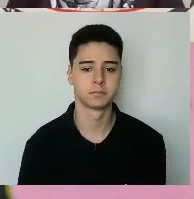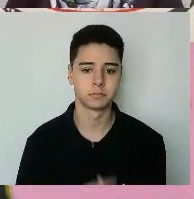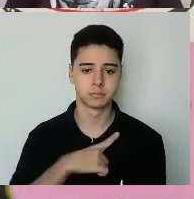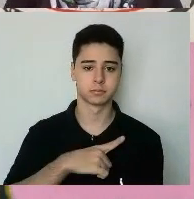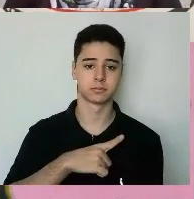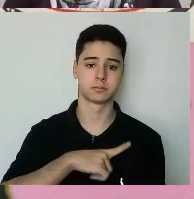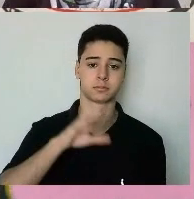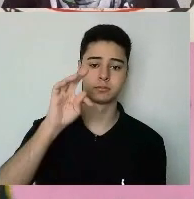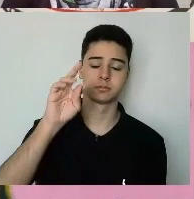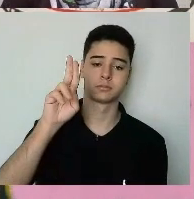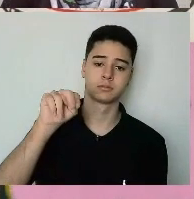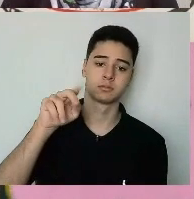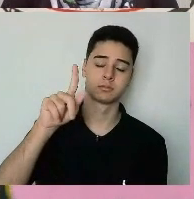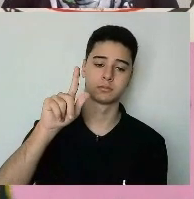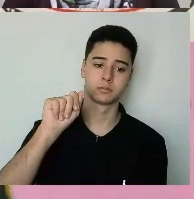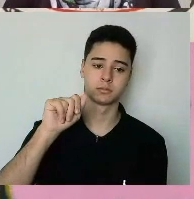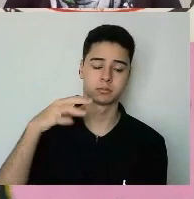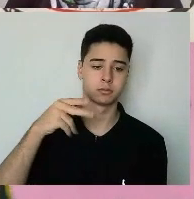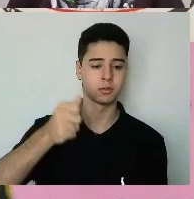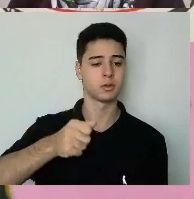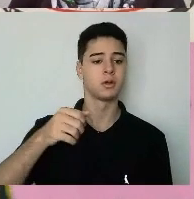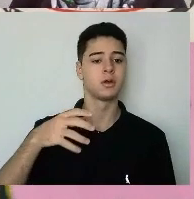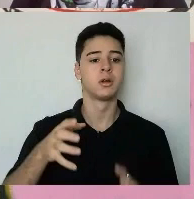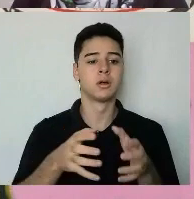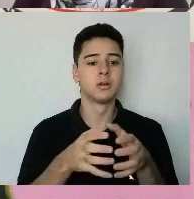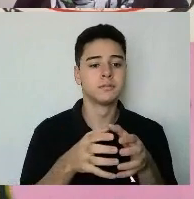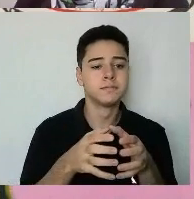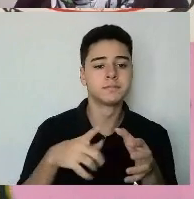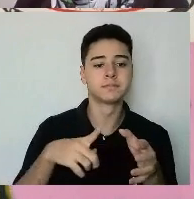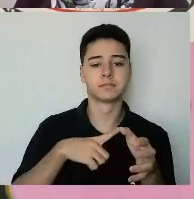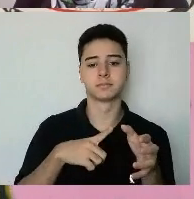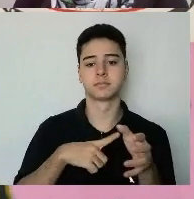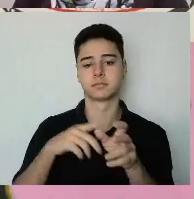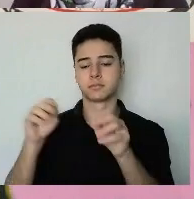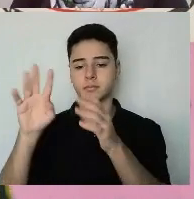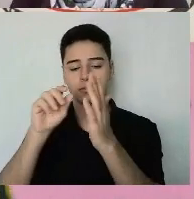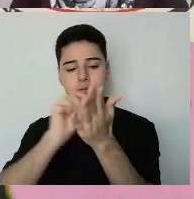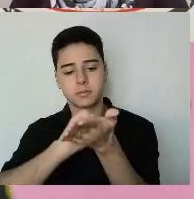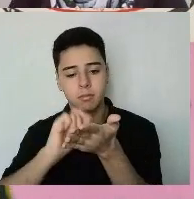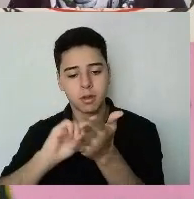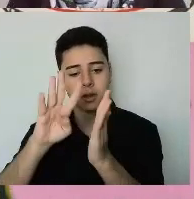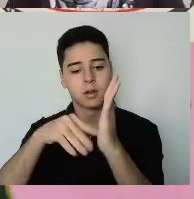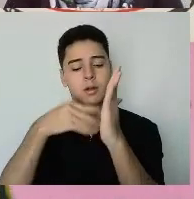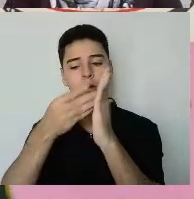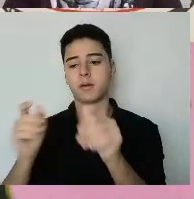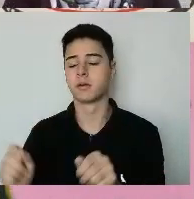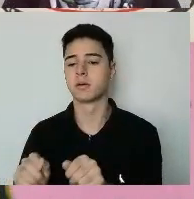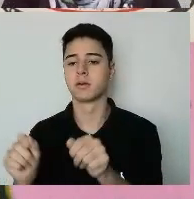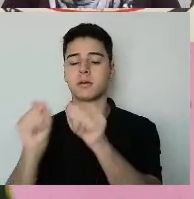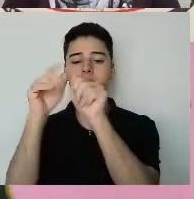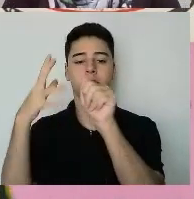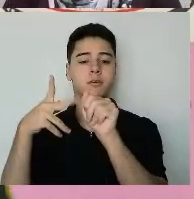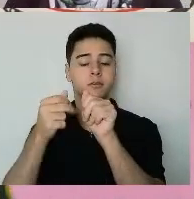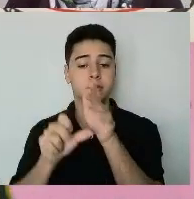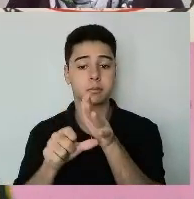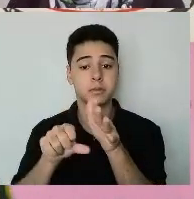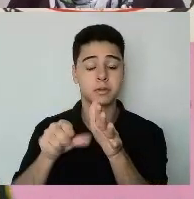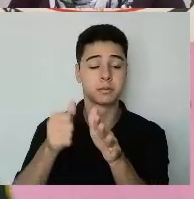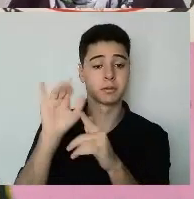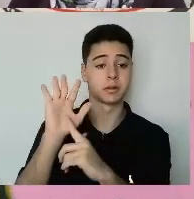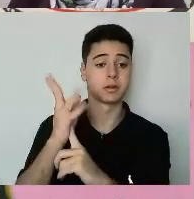um artista visual pernambucano, trabalha com desenho, escultura e performance. E ele foi o primeiro